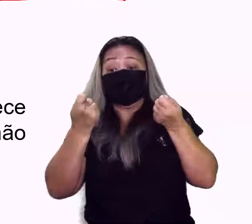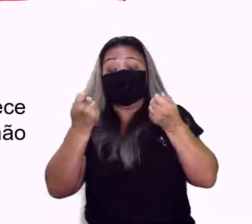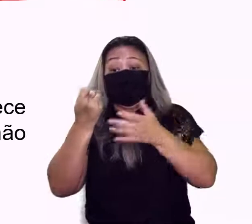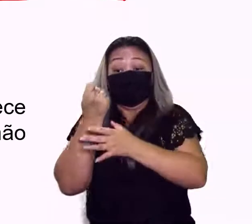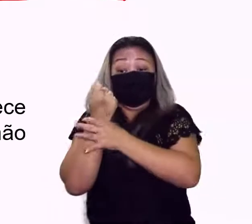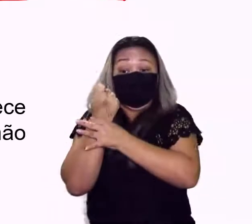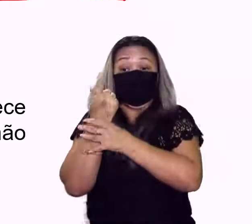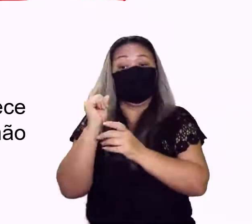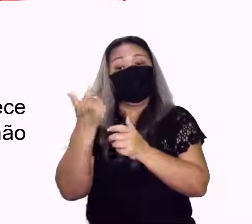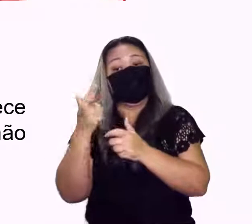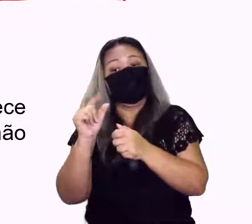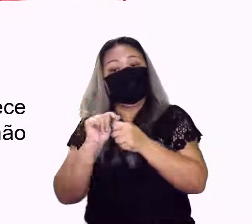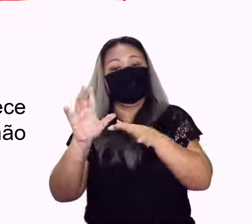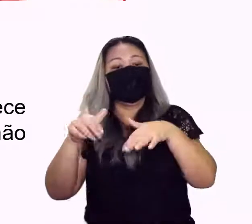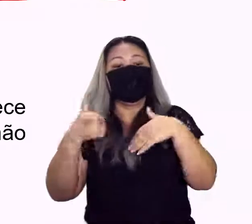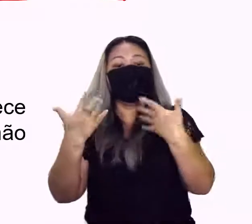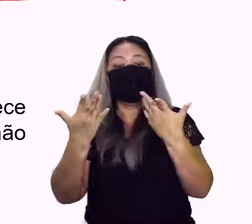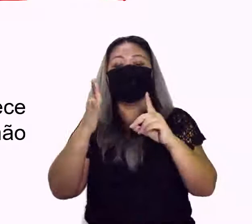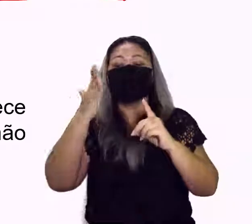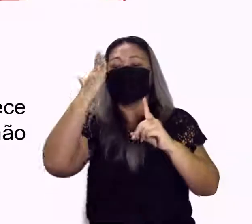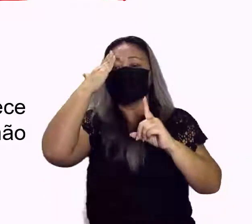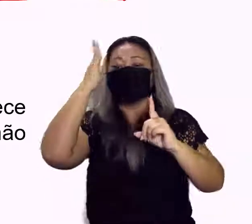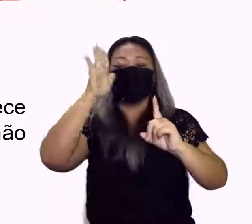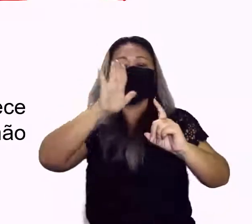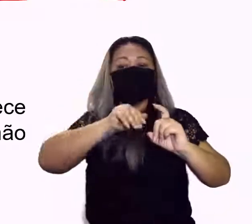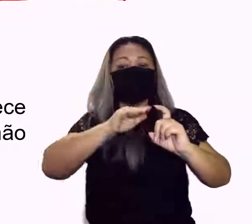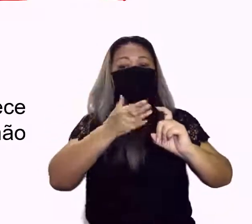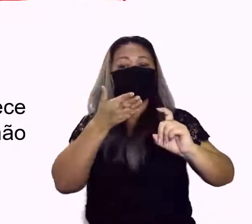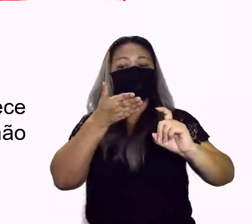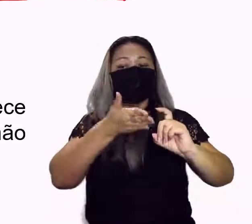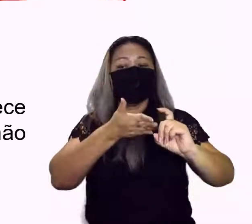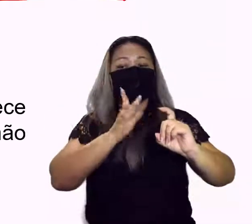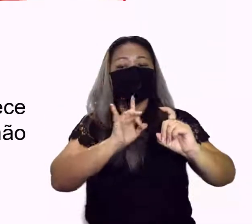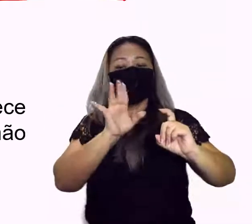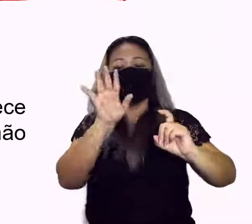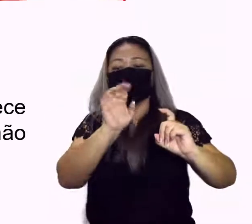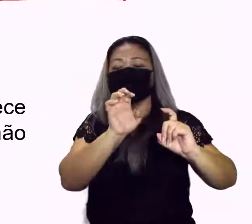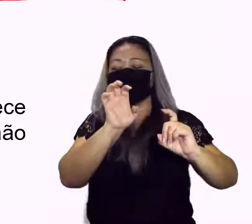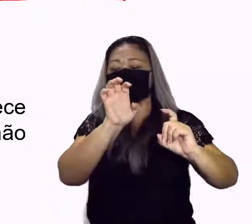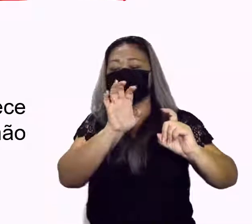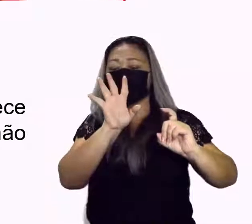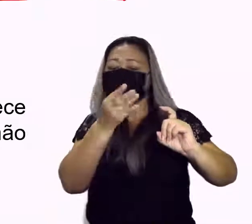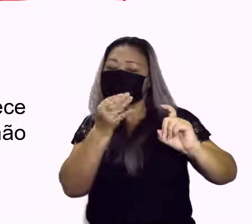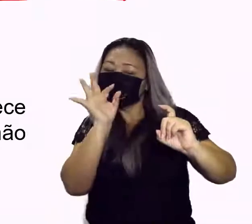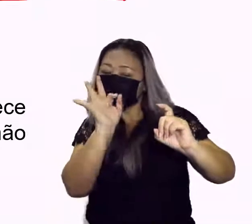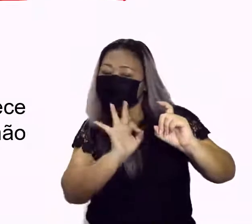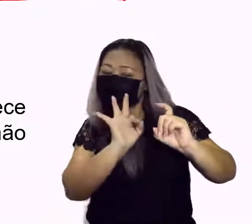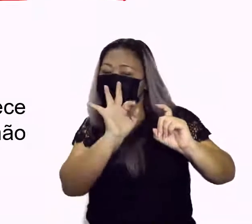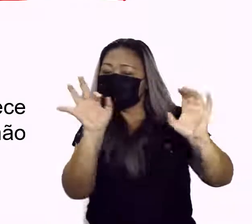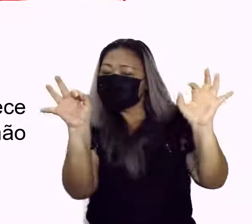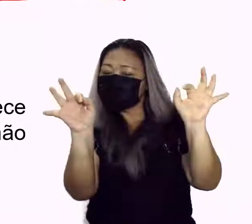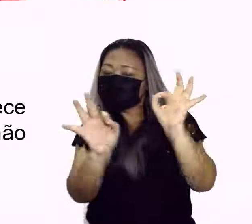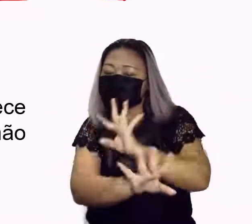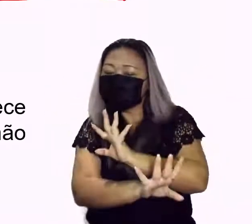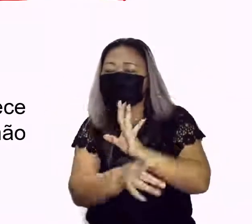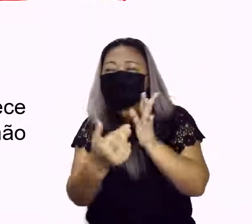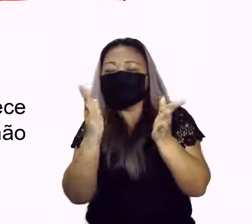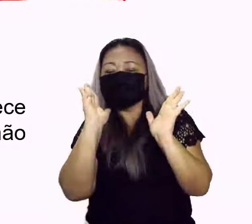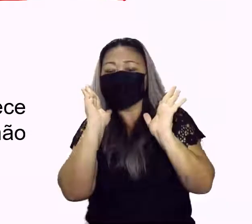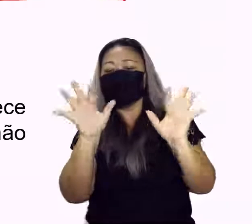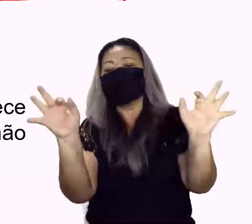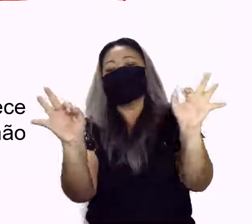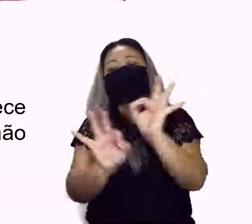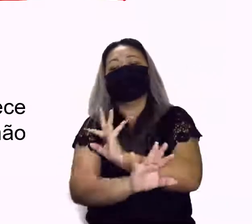uma verdade que não obedece uma lógica, ou seja, uma estrutura já pronta. Científica,